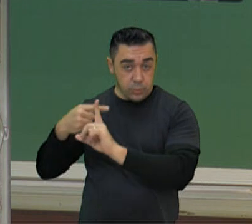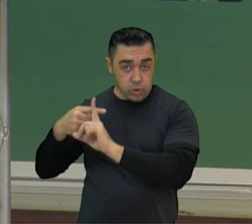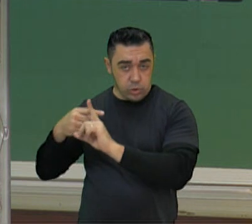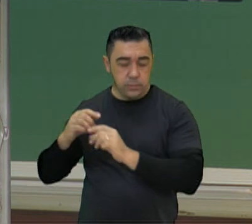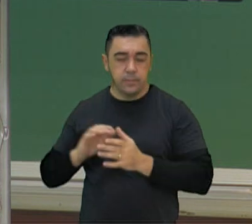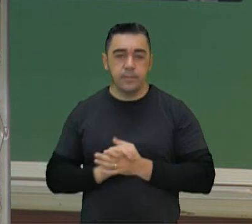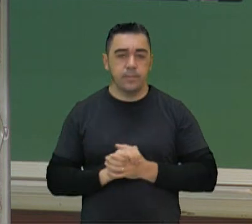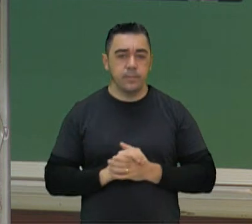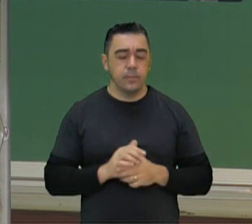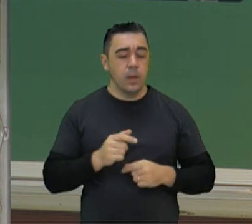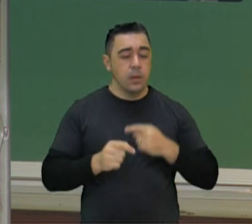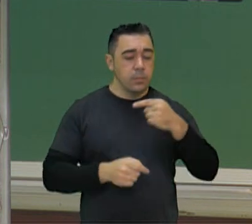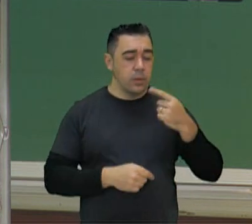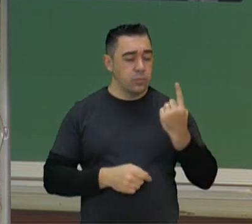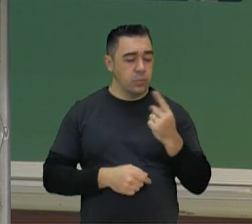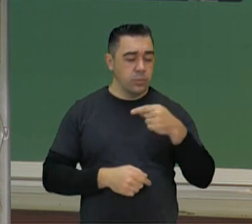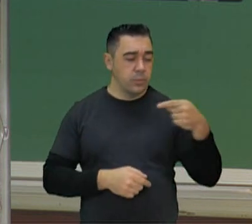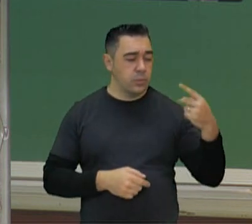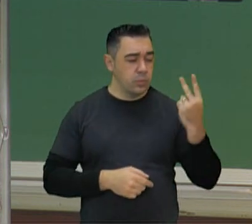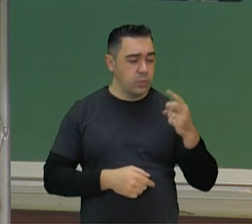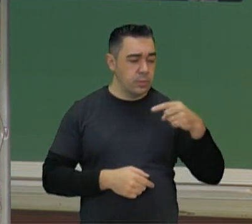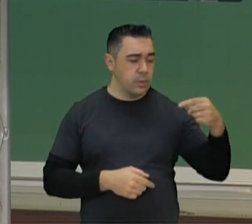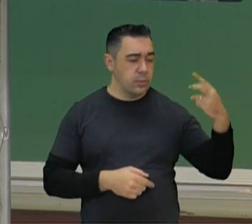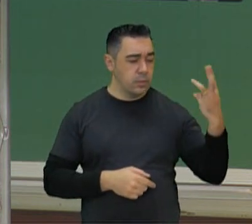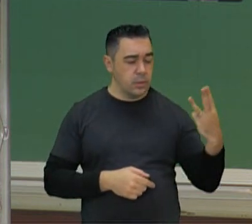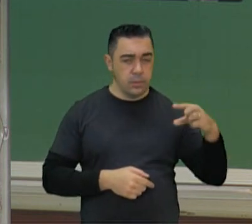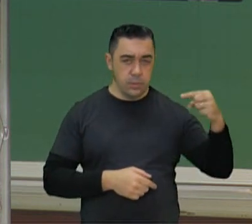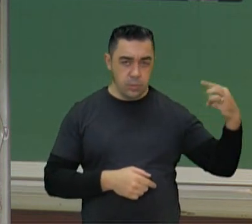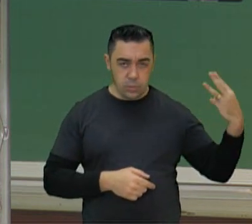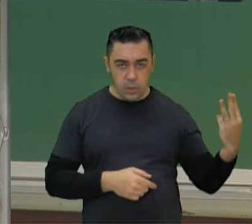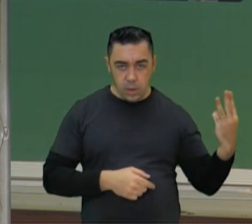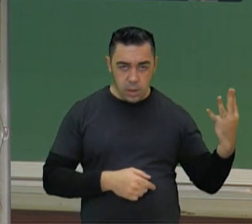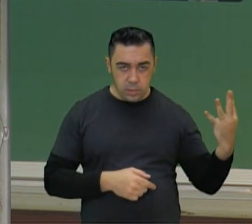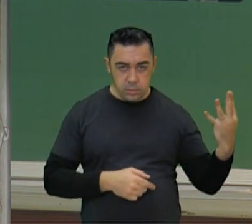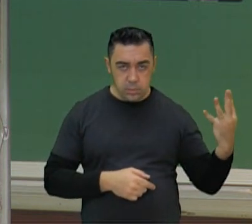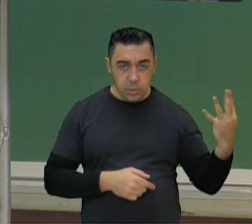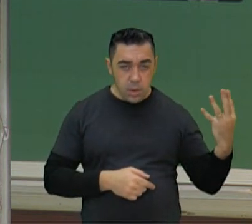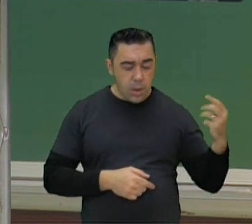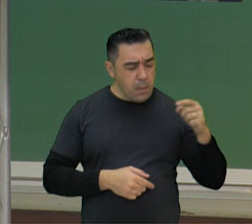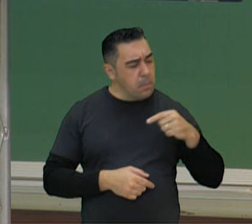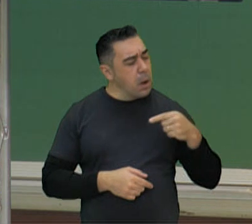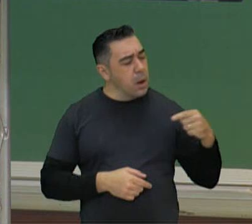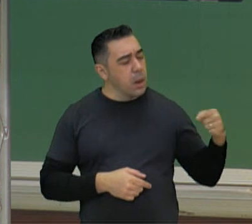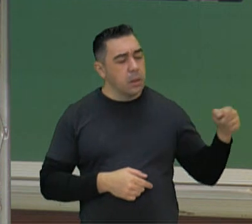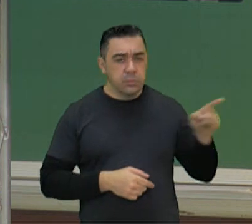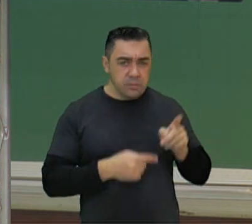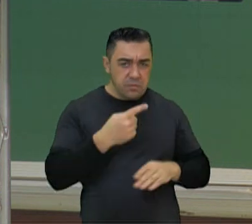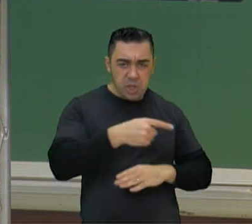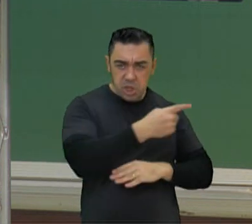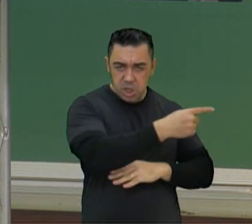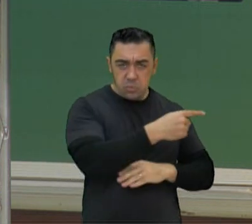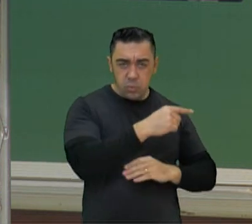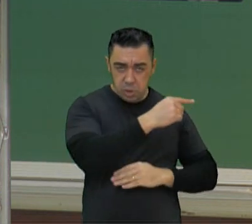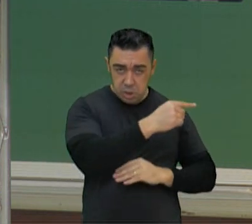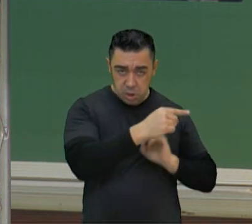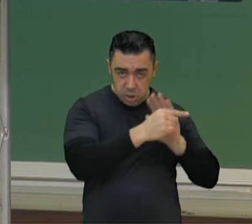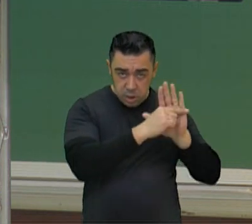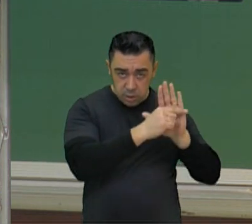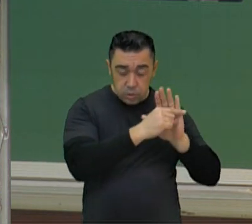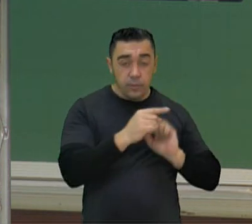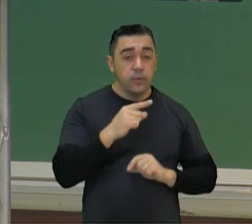números menos 1, menos 2, menos 3, menos 4, também infinito negativo, eles